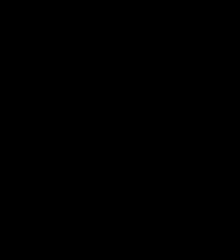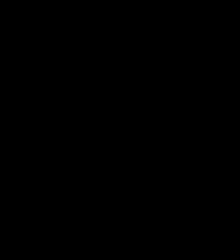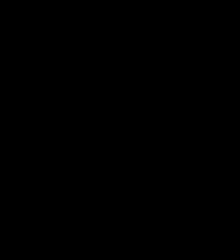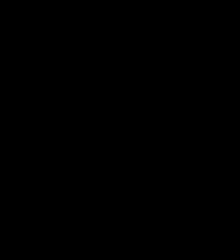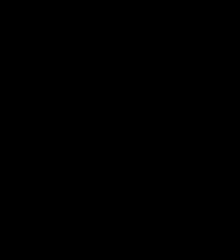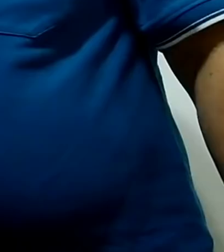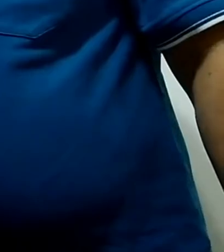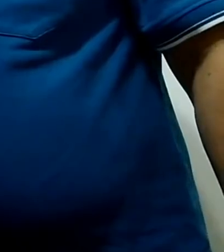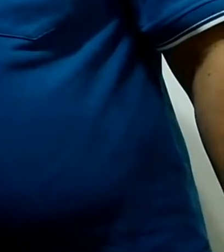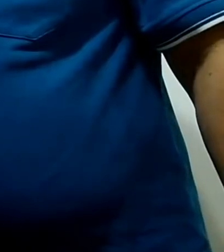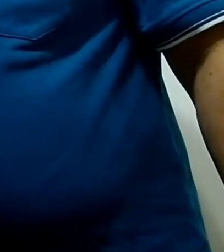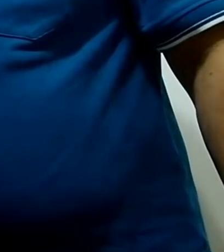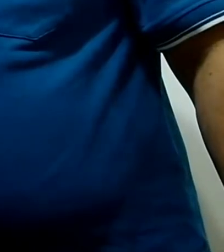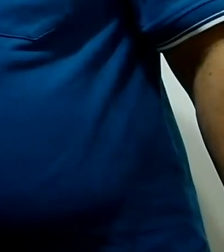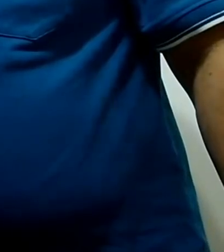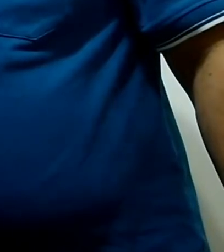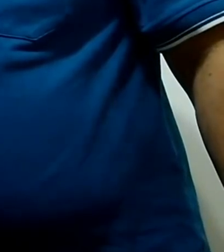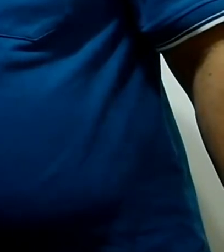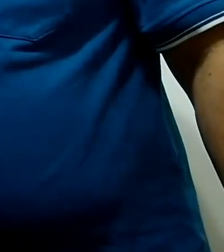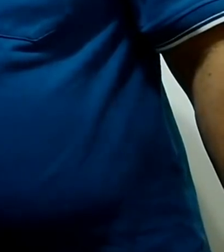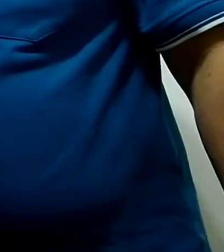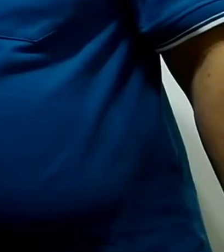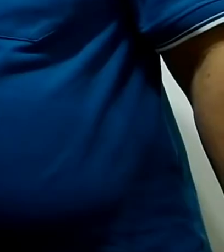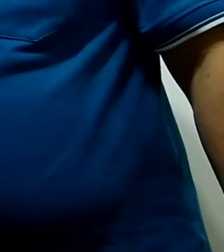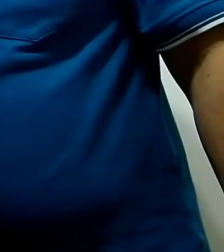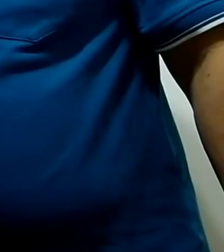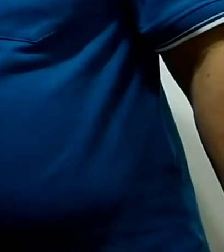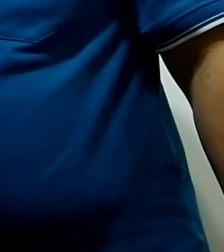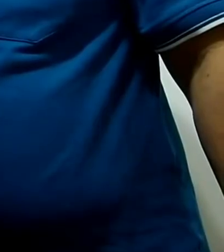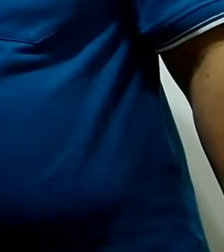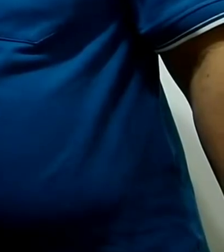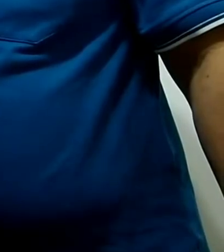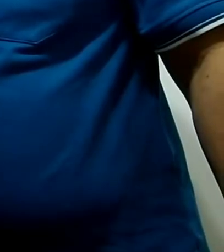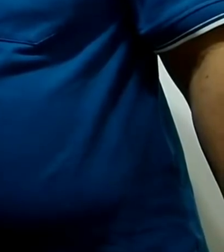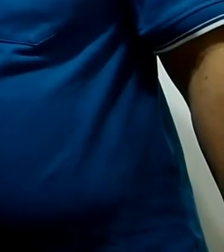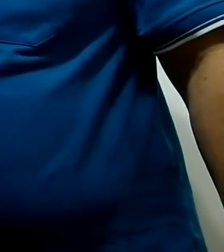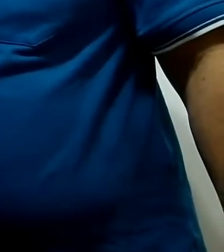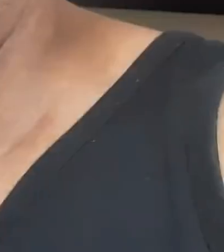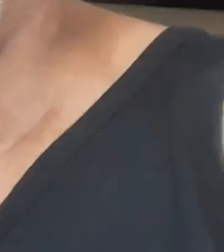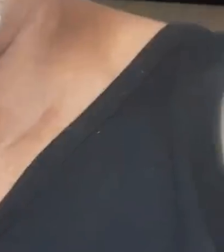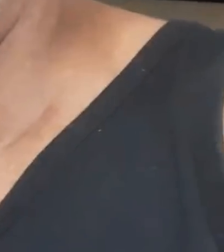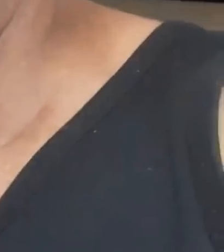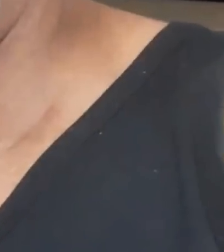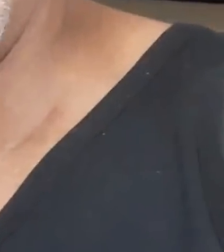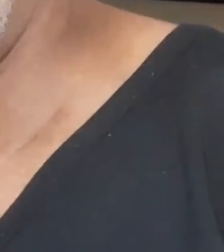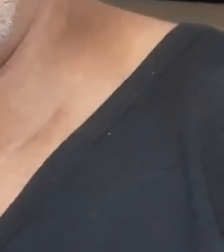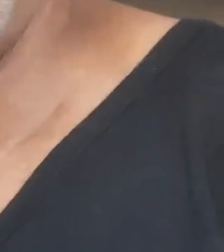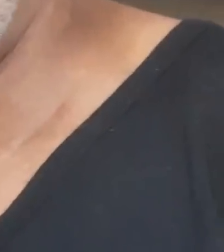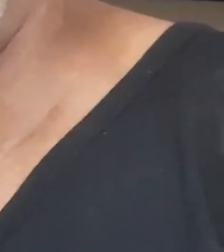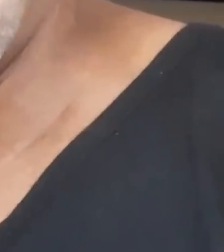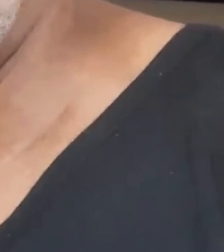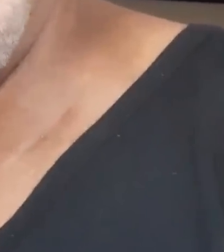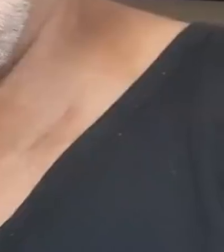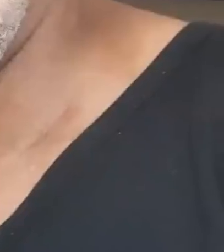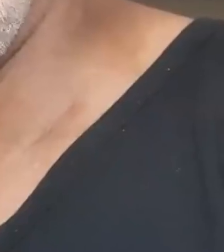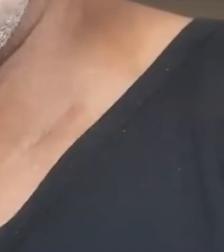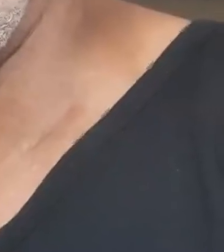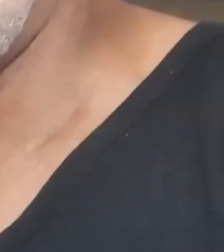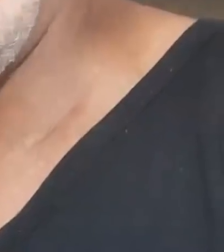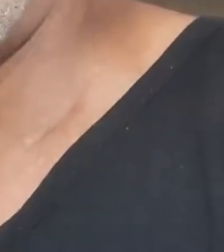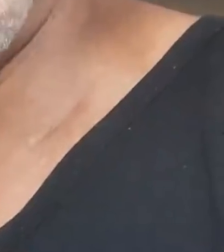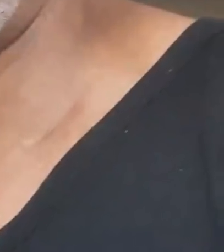vai passar. Somos Ibemeia, vai passar. Somos família